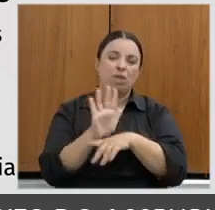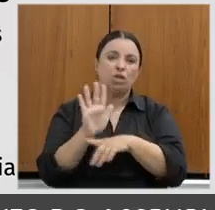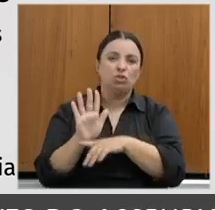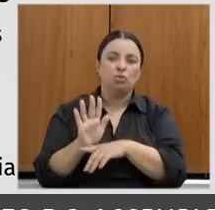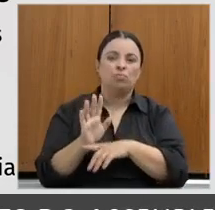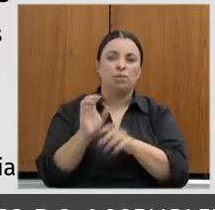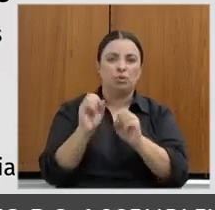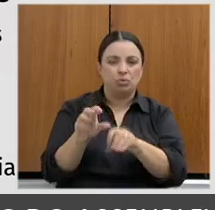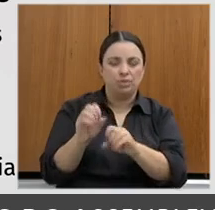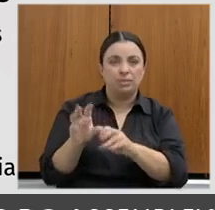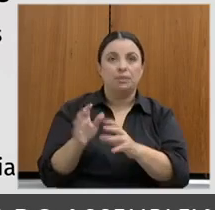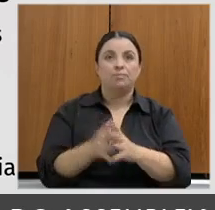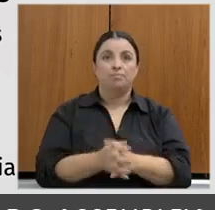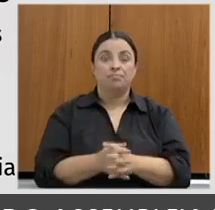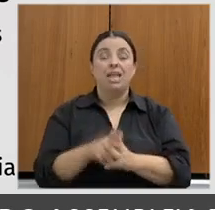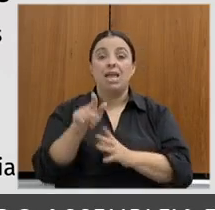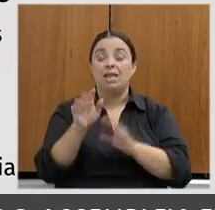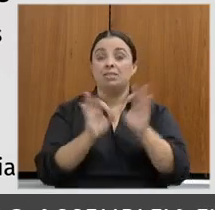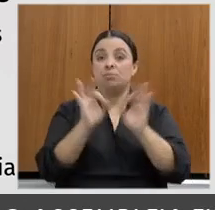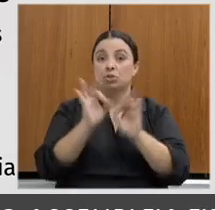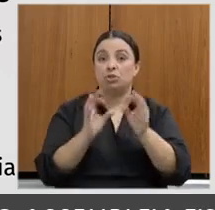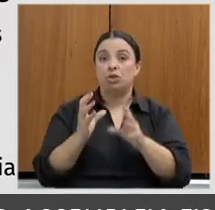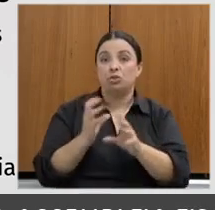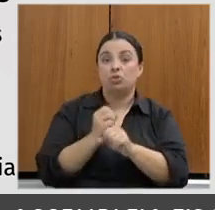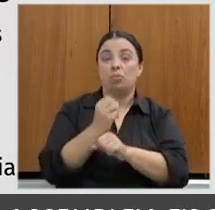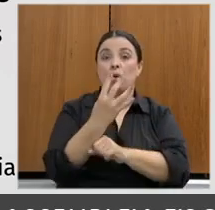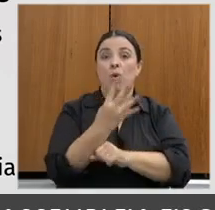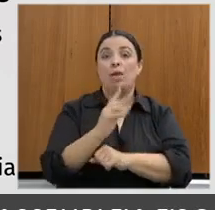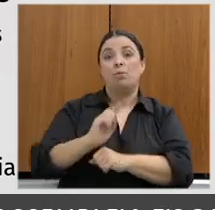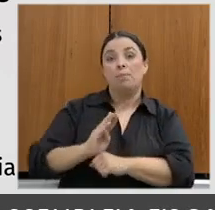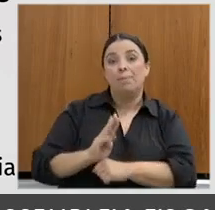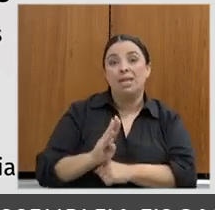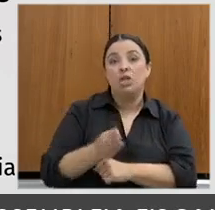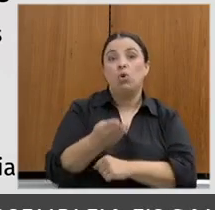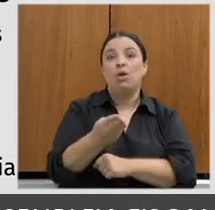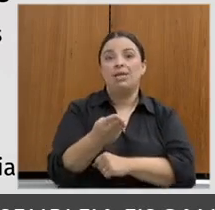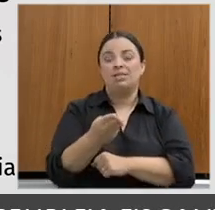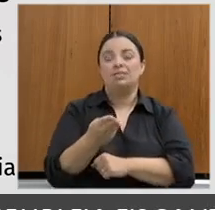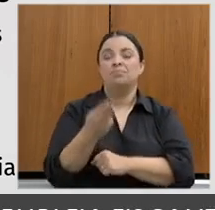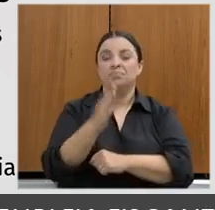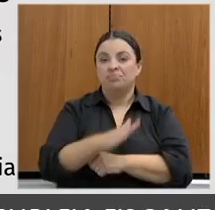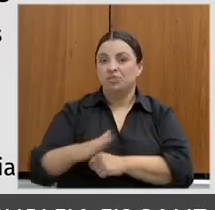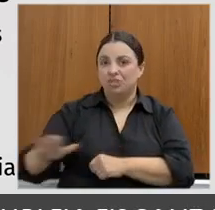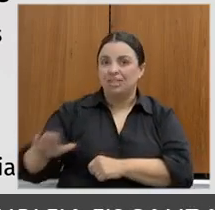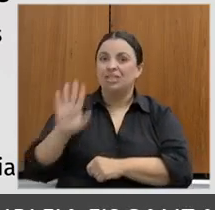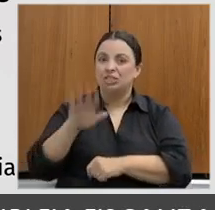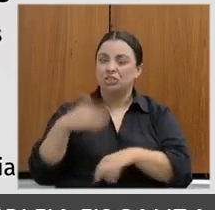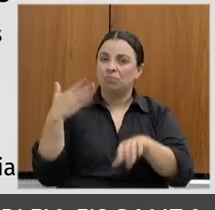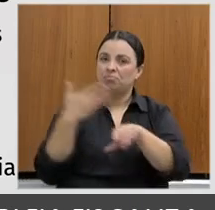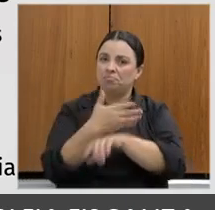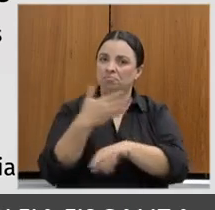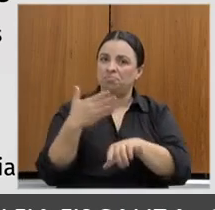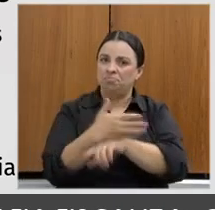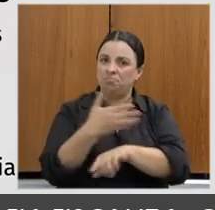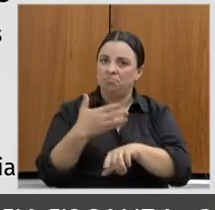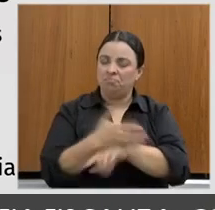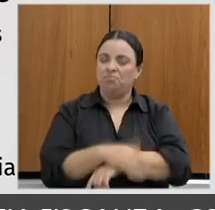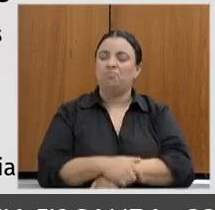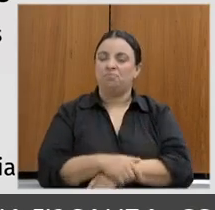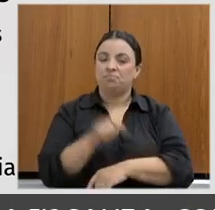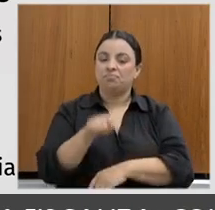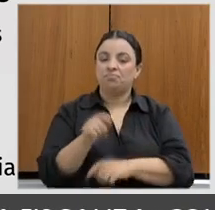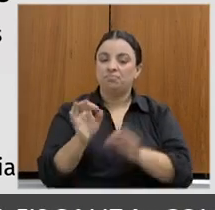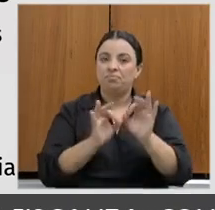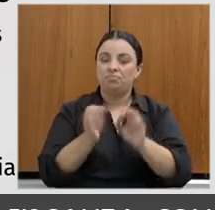mil 4 milhões 4 milhões de crianças que passaram por ele e é um projeto né que traz dignidade